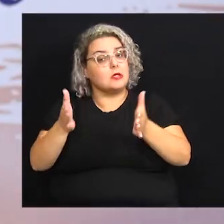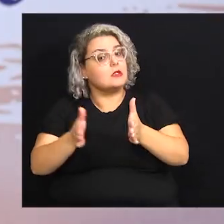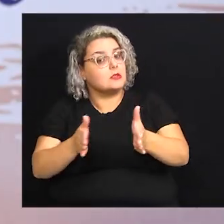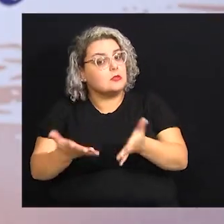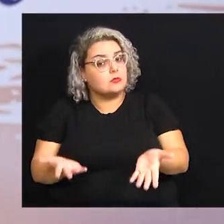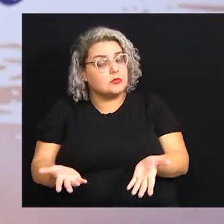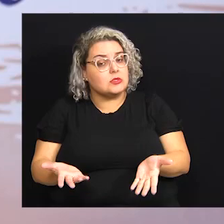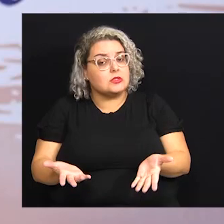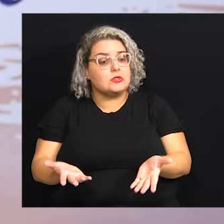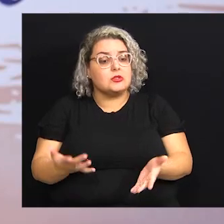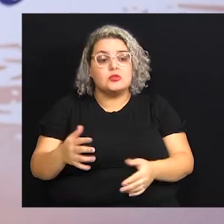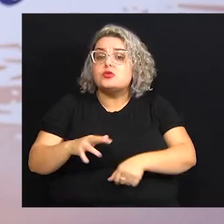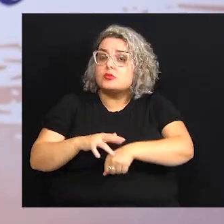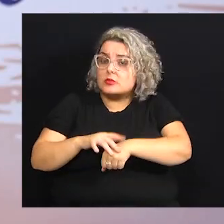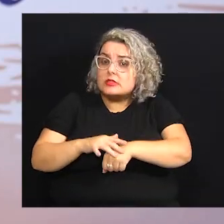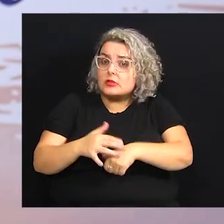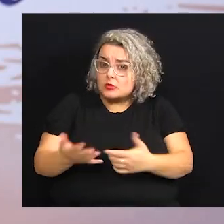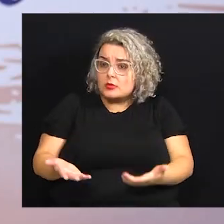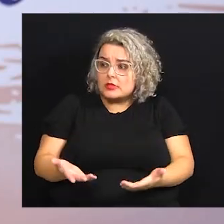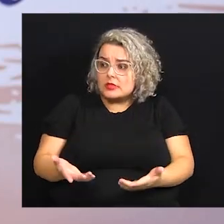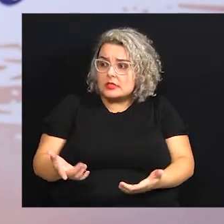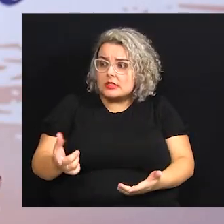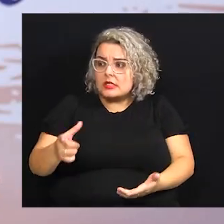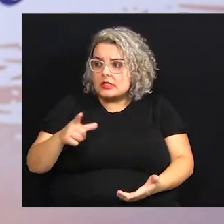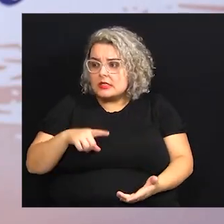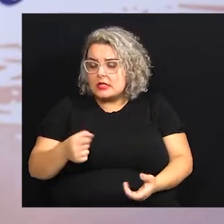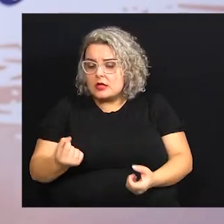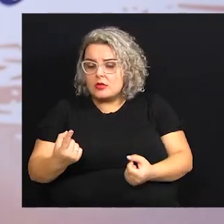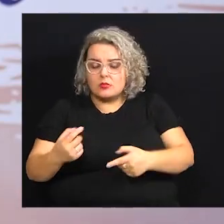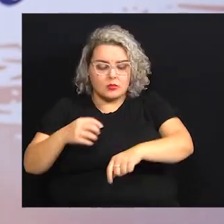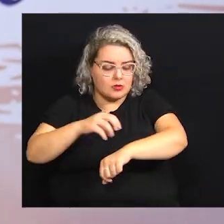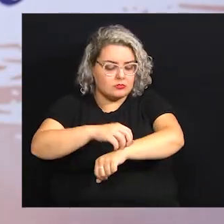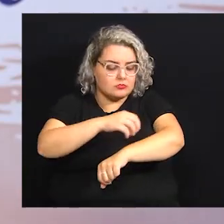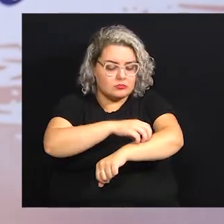nesse momento, né, e sobre essa doença, né? Tem alguma